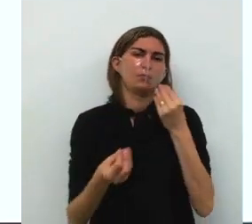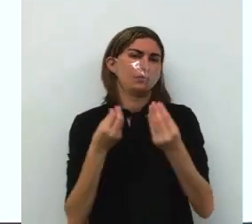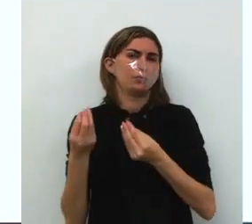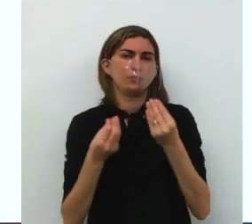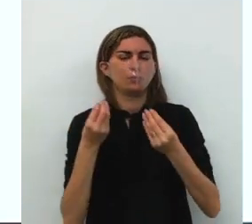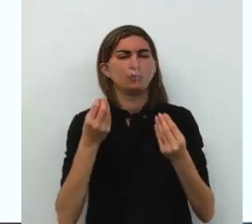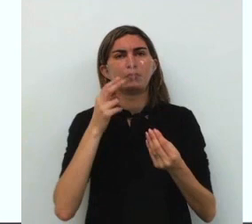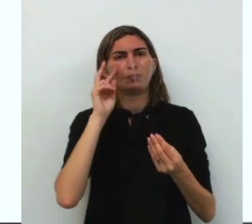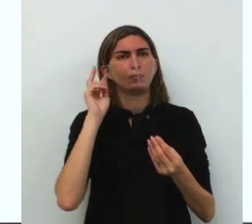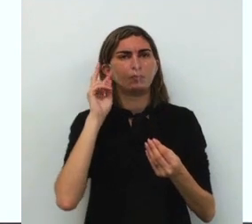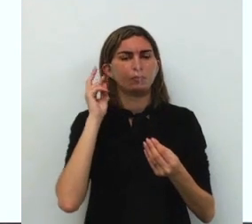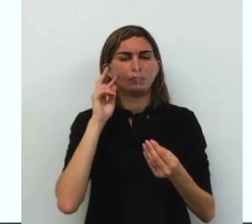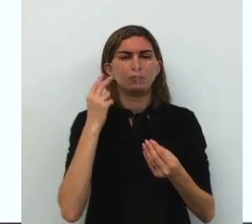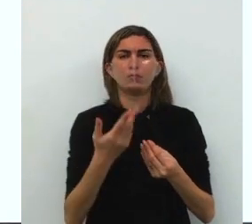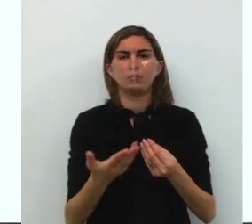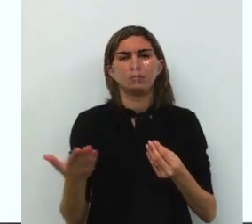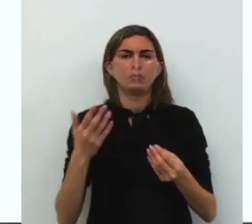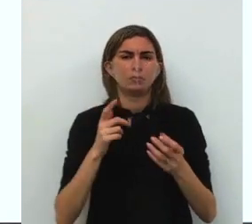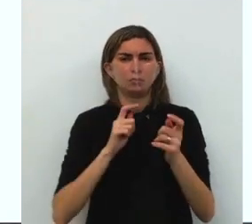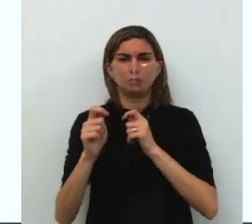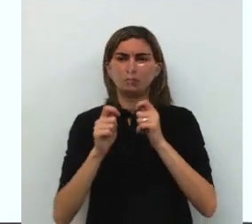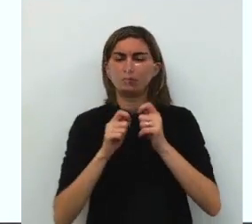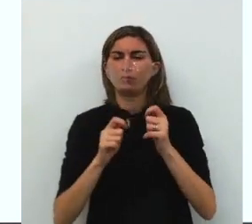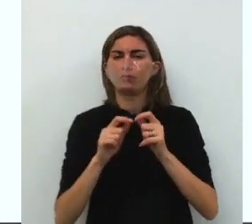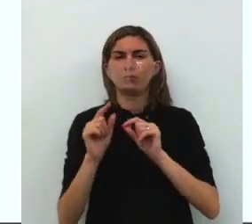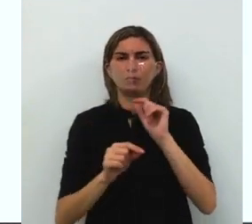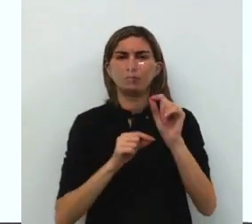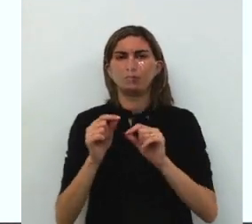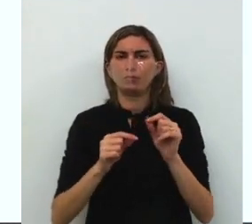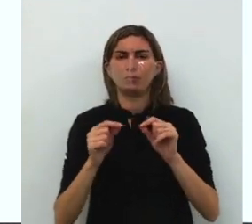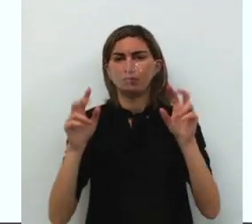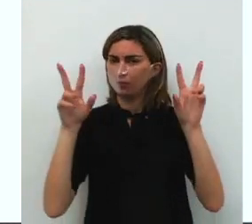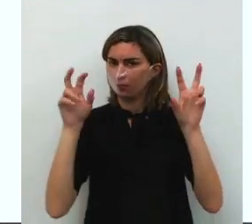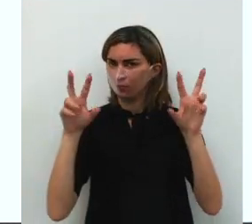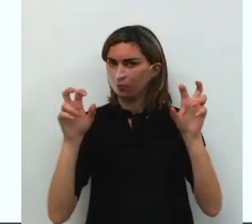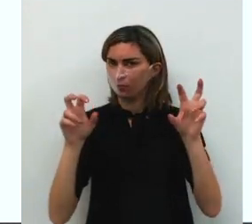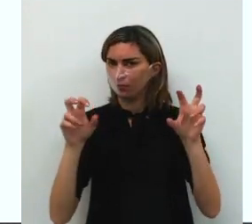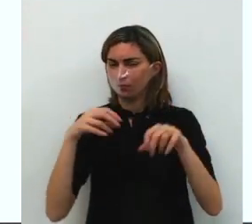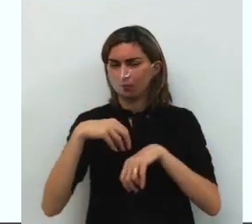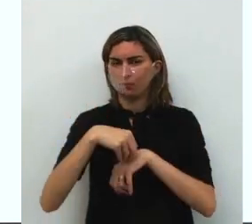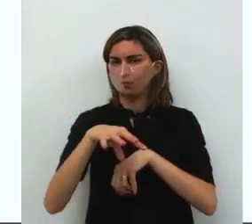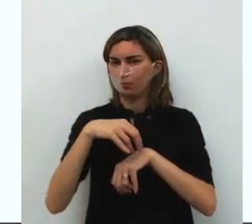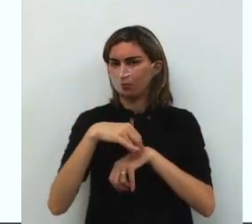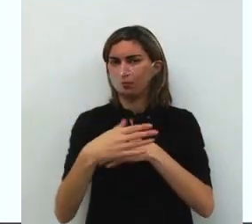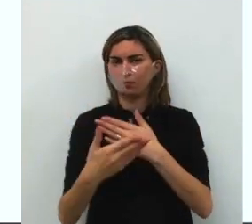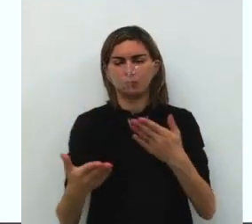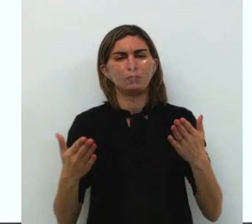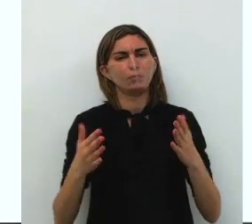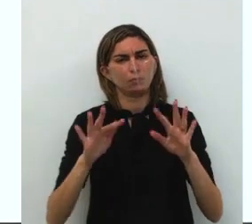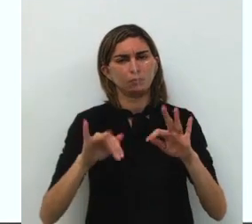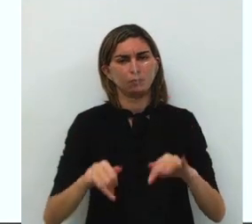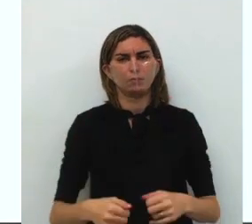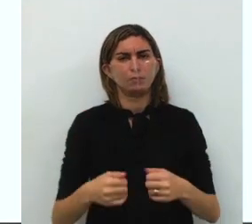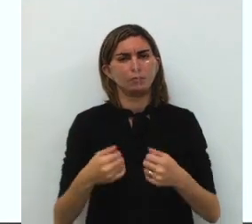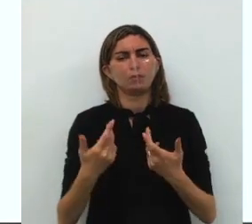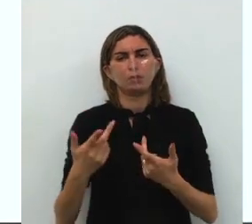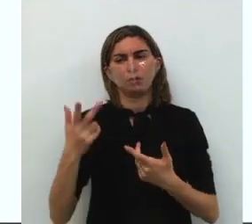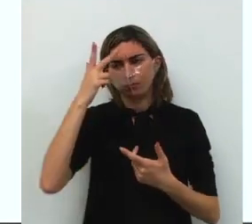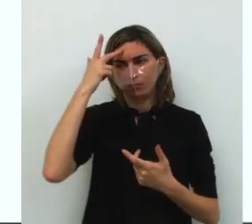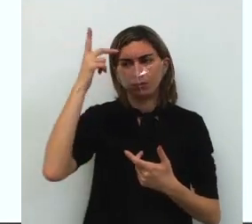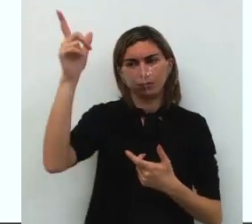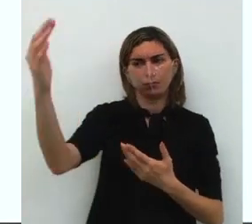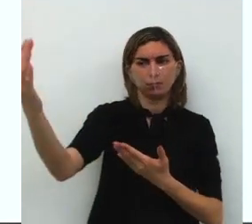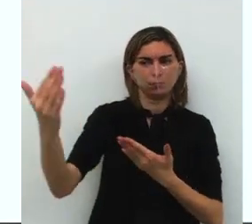com o quê? A história do entrevistado e com o quê? O tema a ser abordado, aí vamos finalmente para o convite.